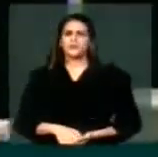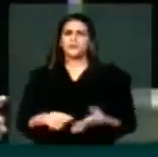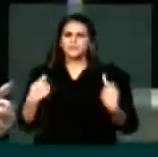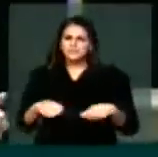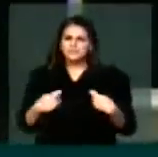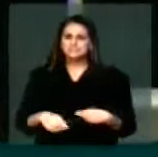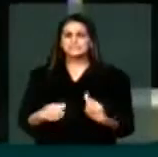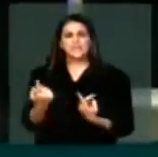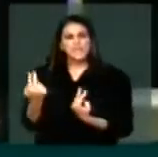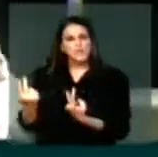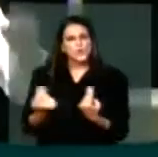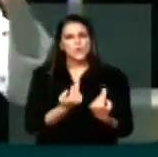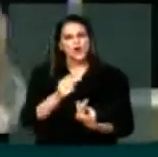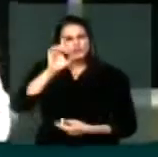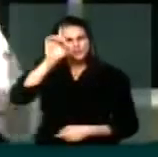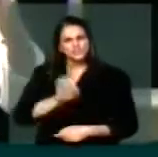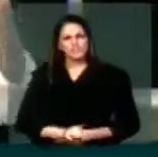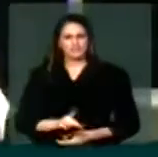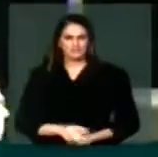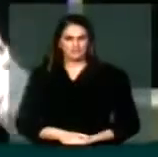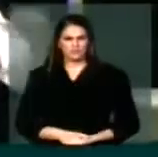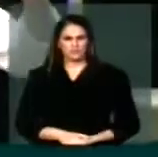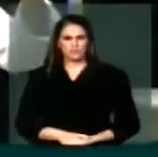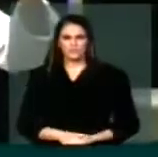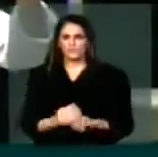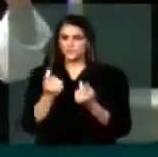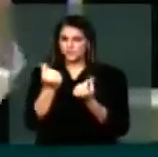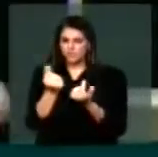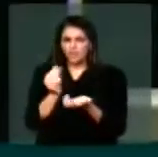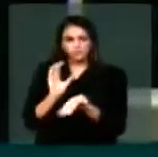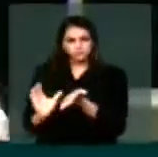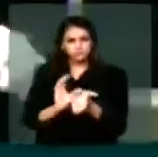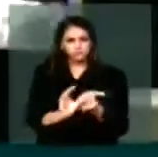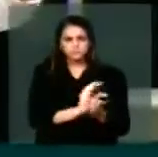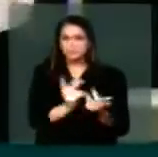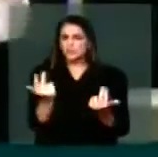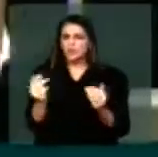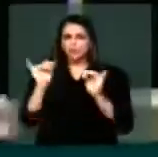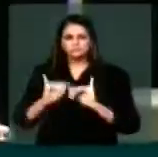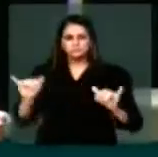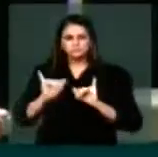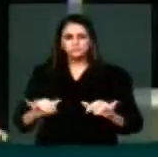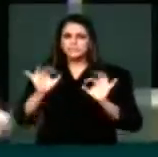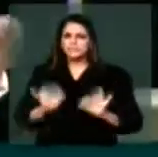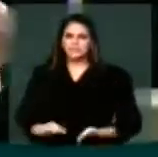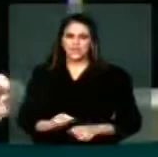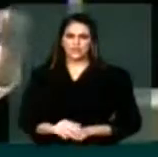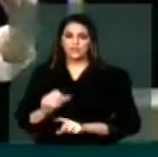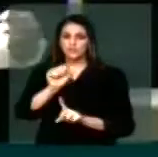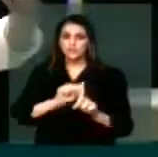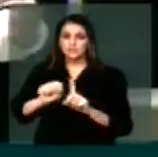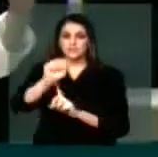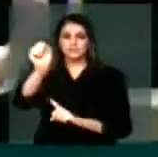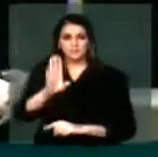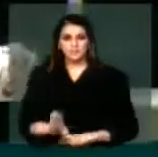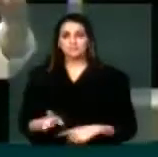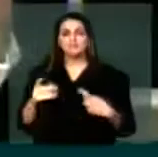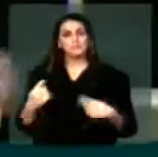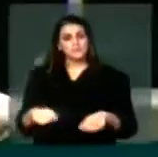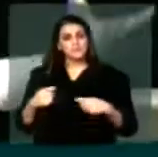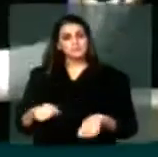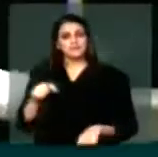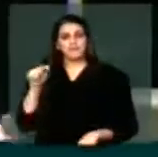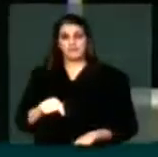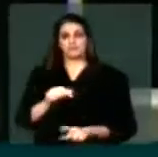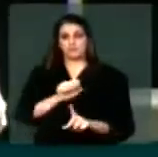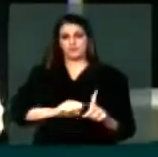seja público. O orçamento brasileiro precisa financiar a democracia. A sociedade brasileira deve ser permitida a ela